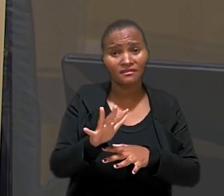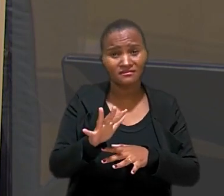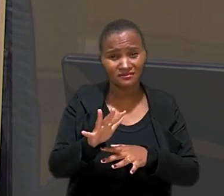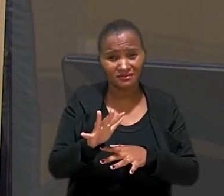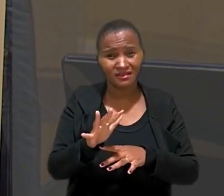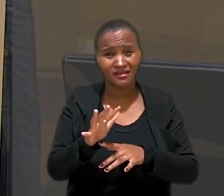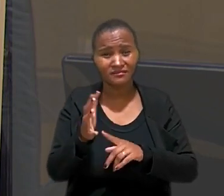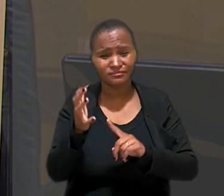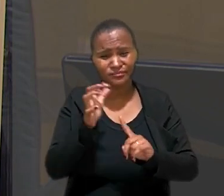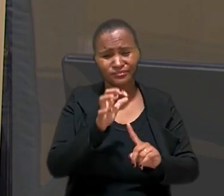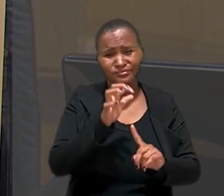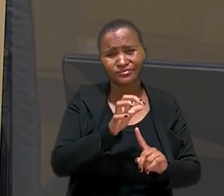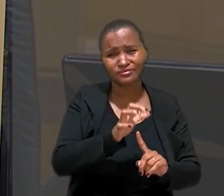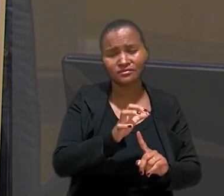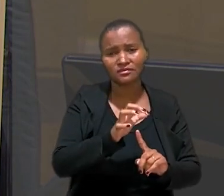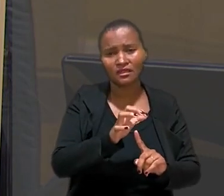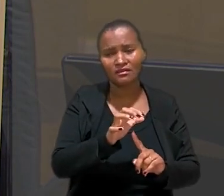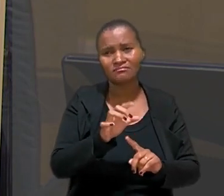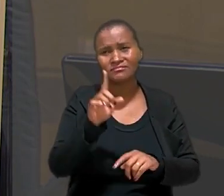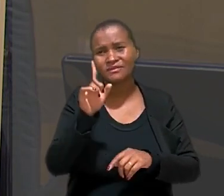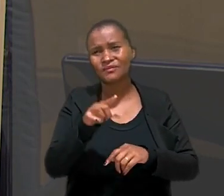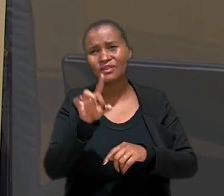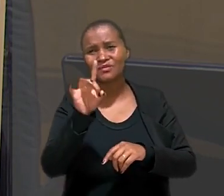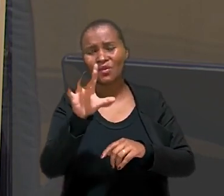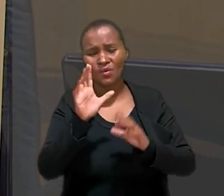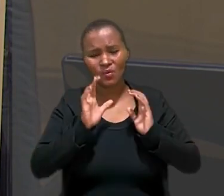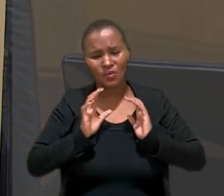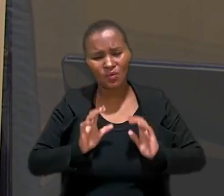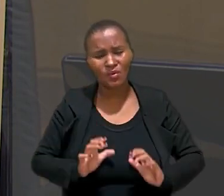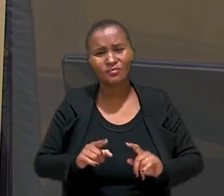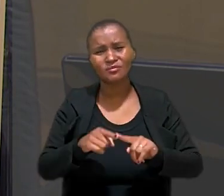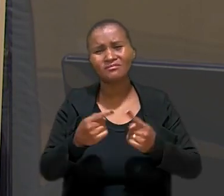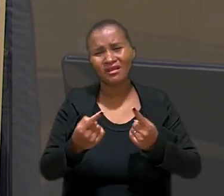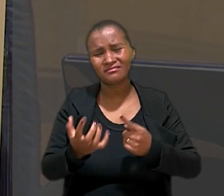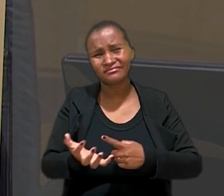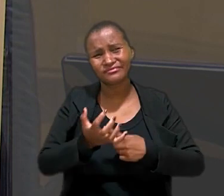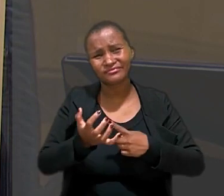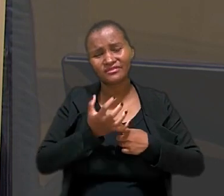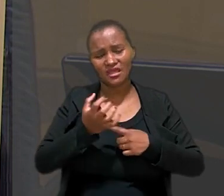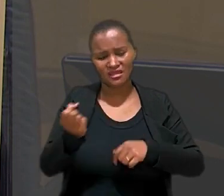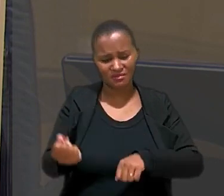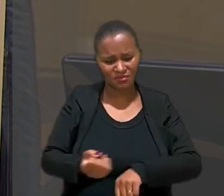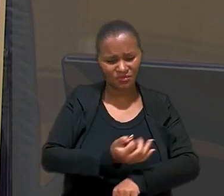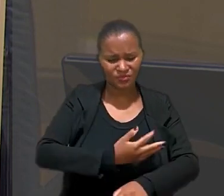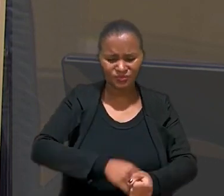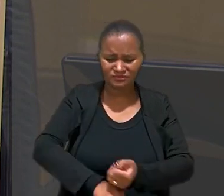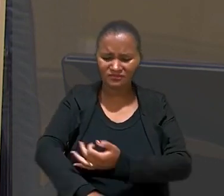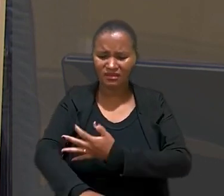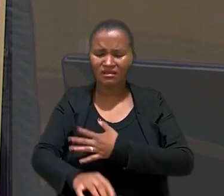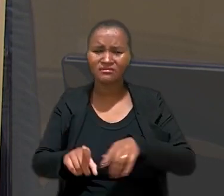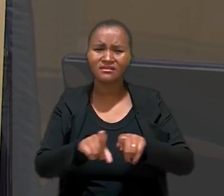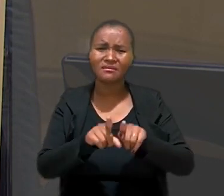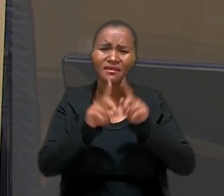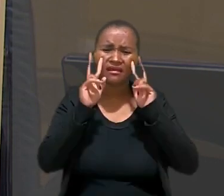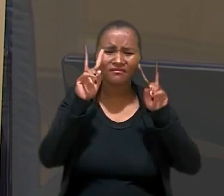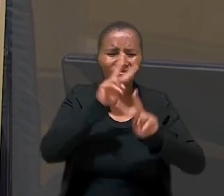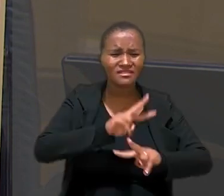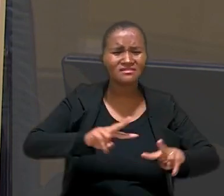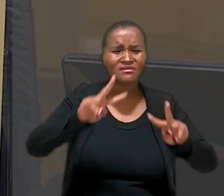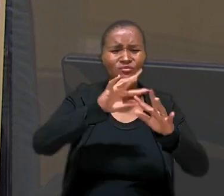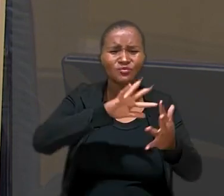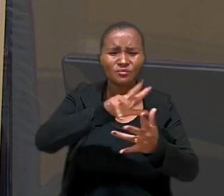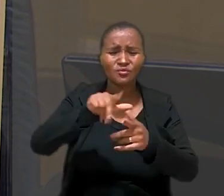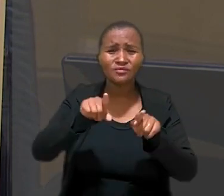vezes, agride não só a esfera física, mas a emocional, a sua visão do mundo, né, a